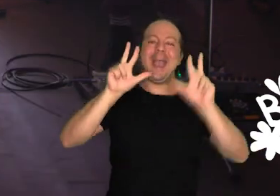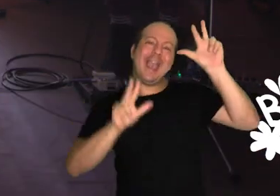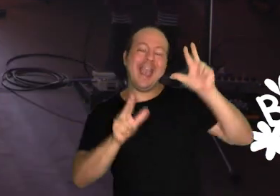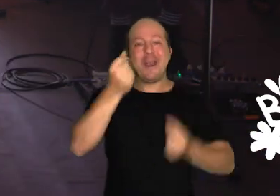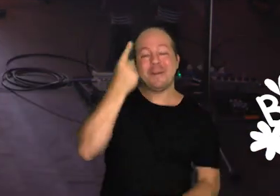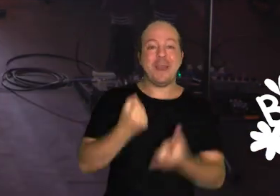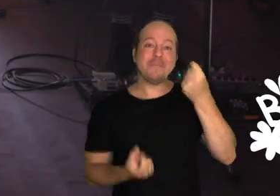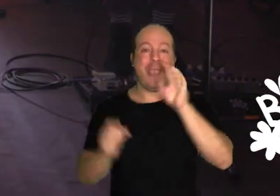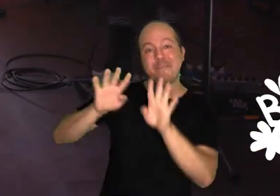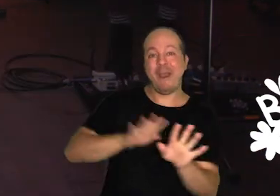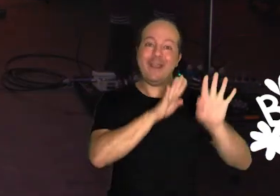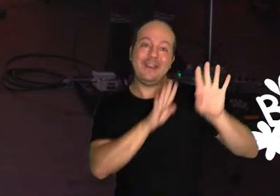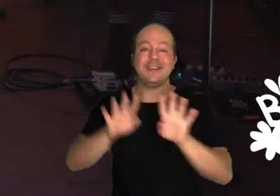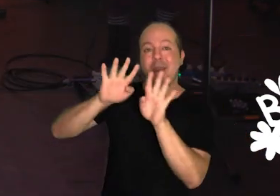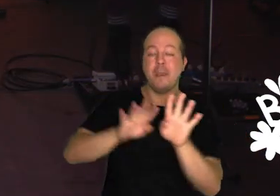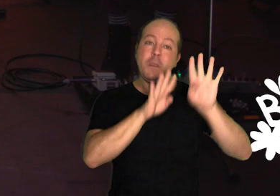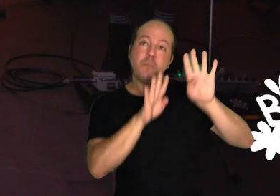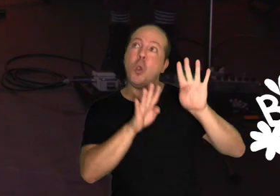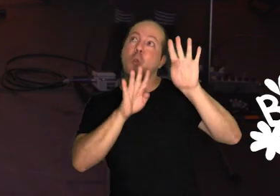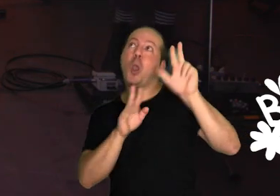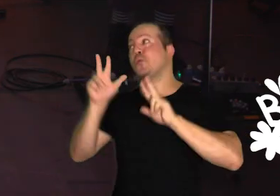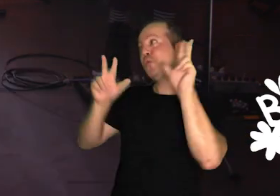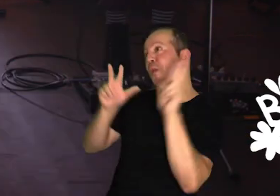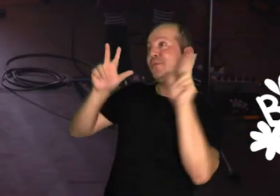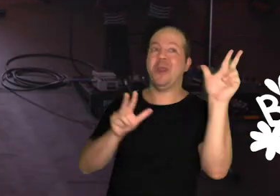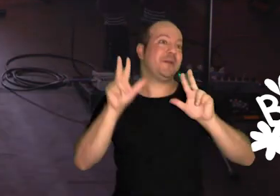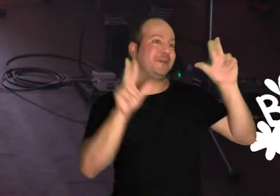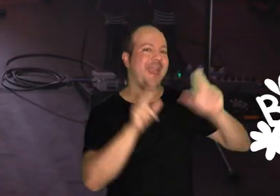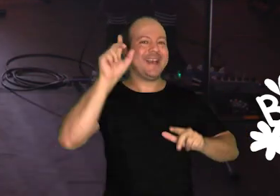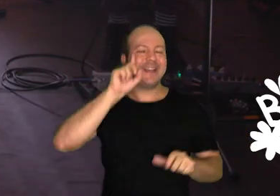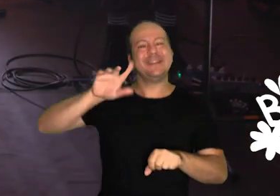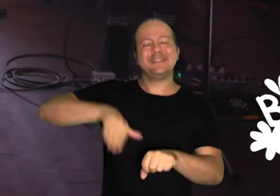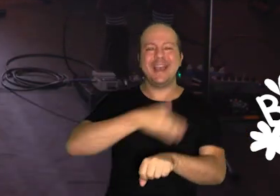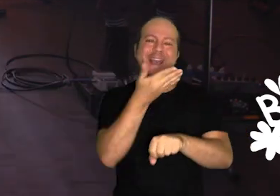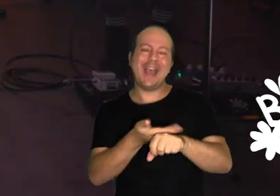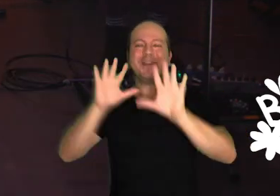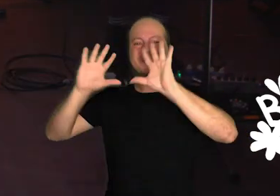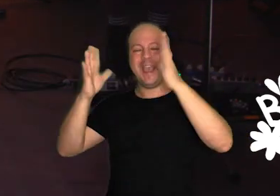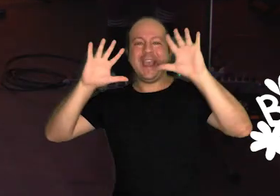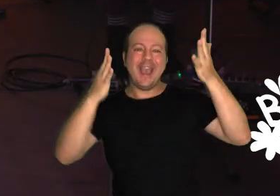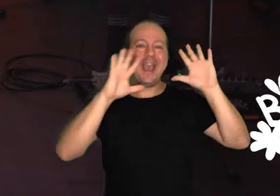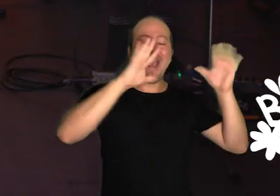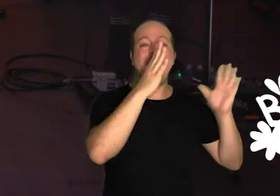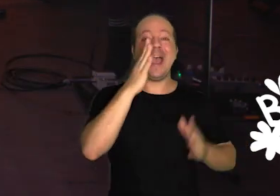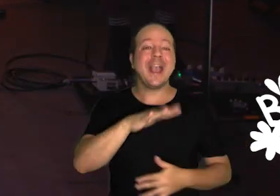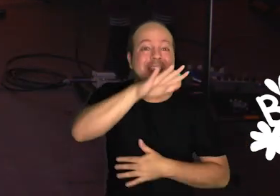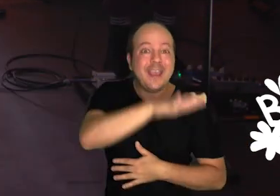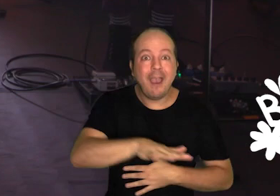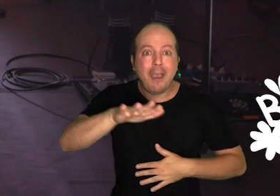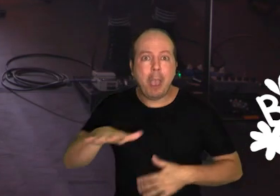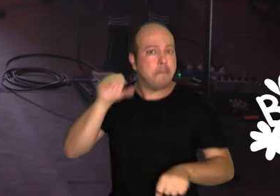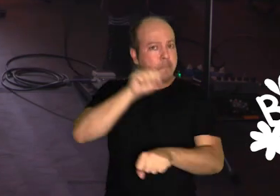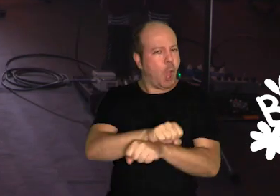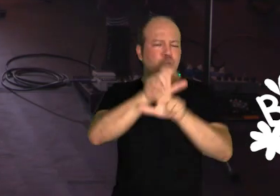É pipoquinha atrás de pipoquinha, salão para o dia todo festejar. A criançada não